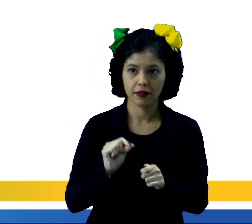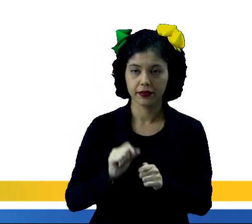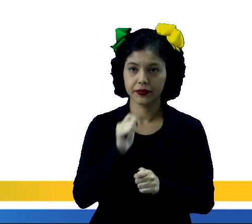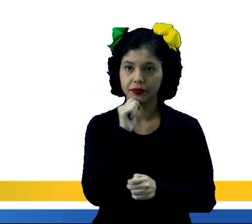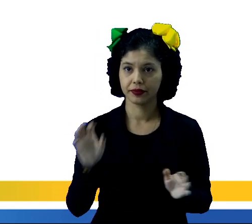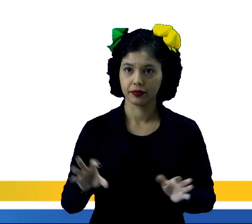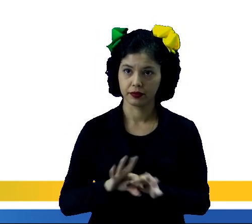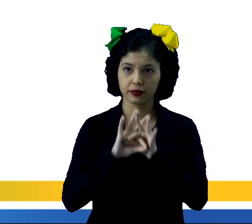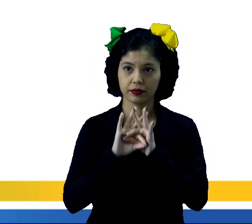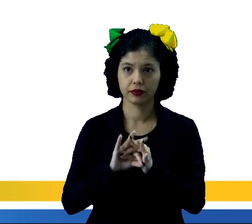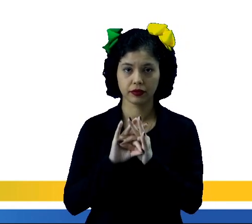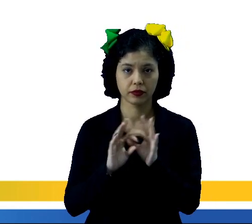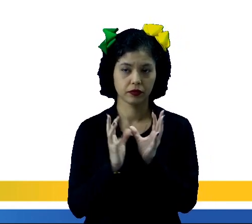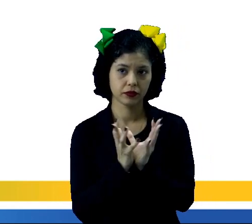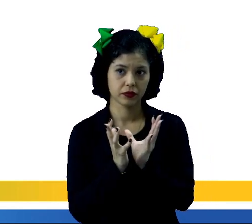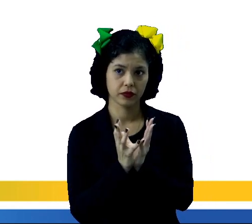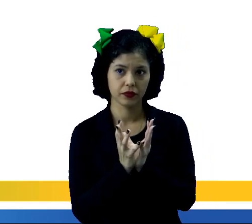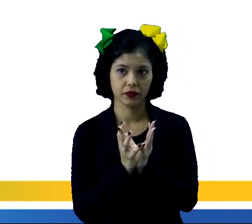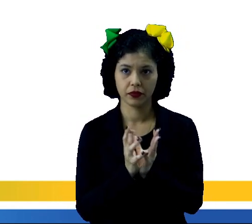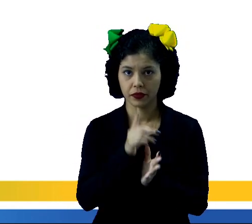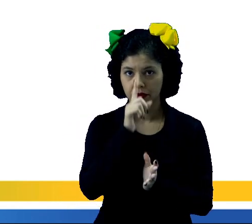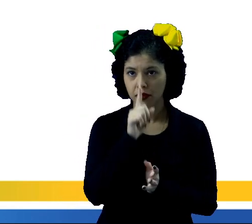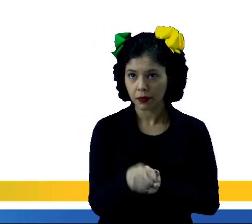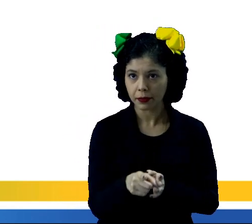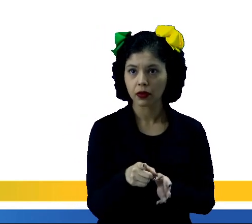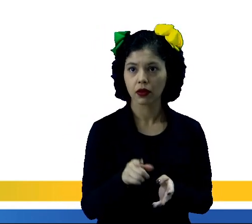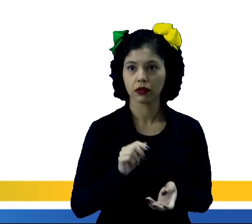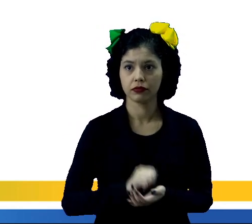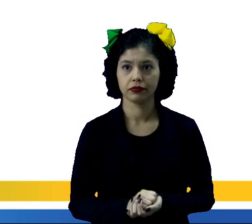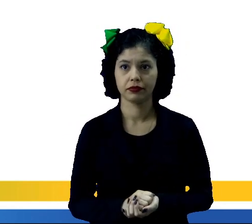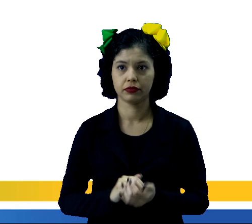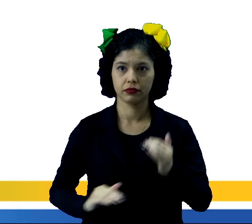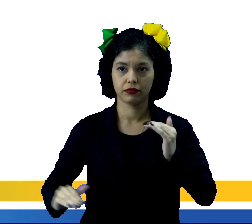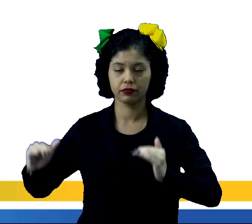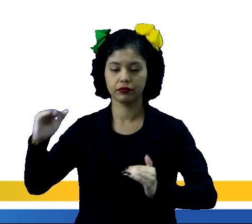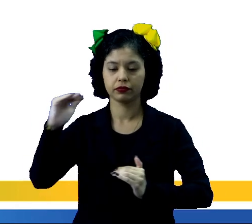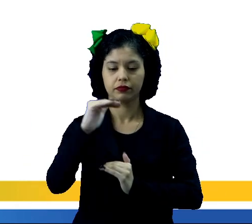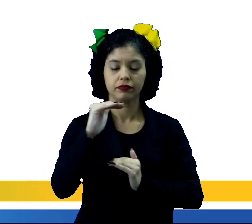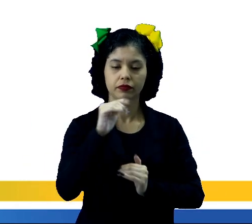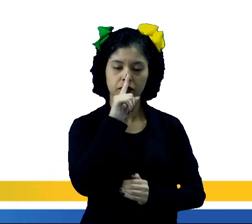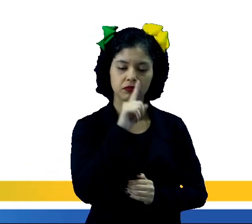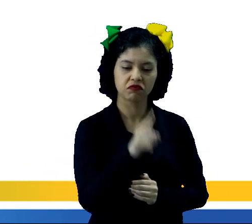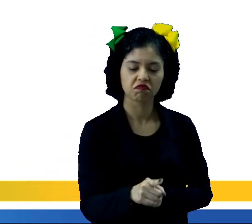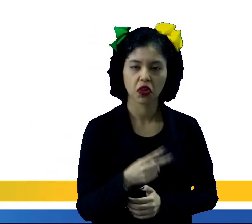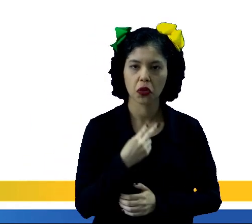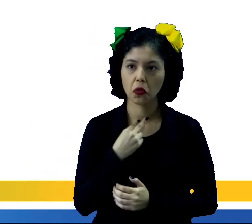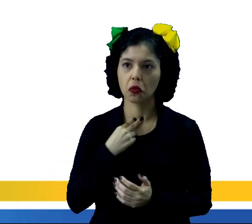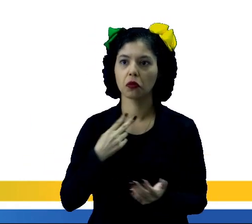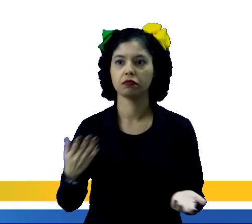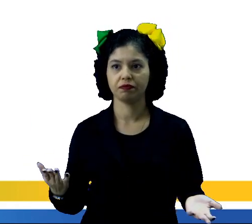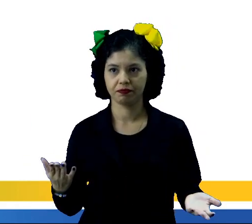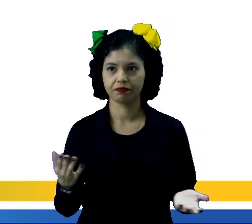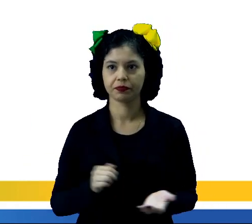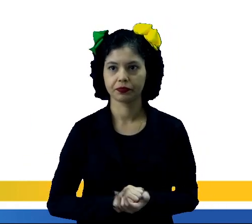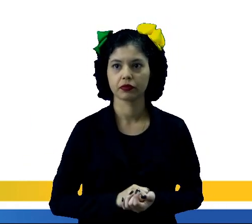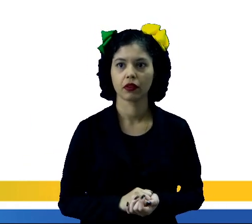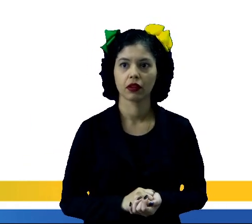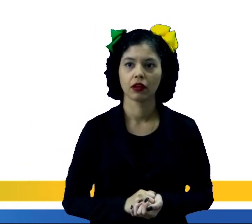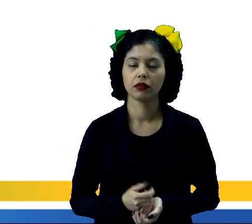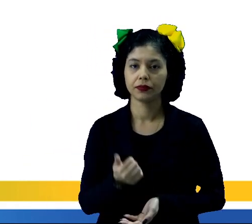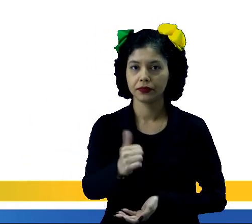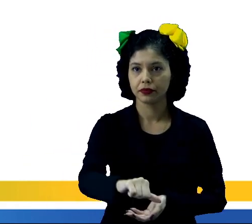em relação a um determinado grupo, impondo ali um lugar de inferior, de incapaz, e no caso dos estereótipos,